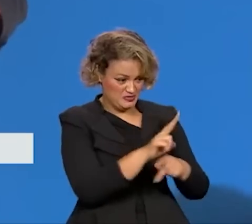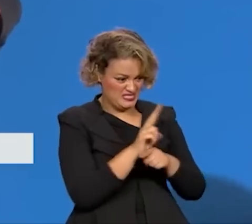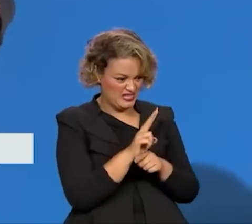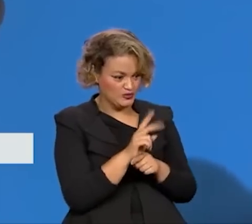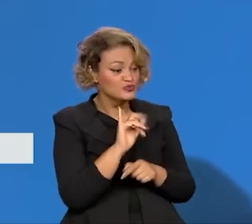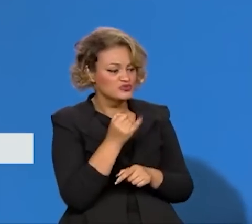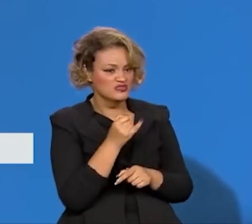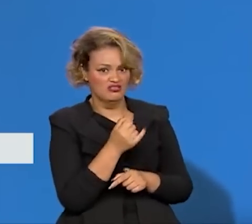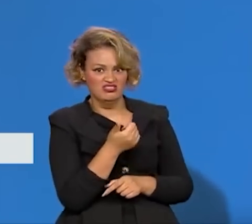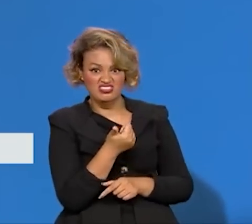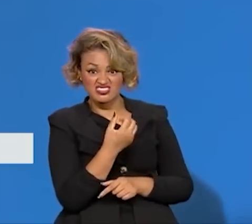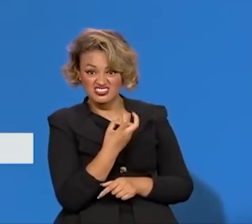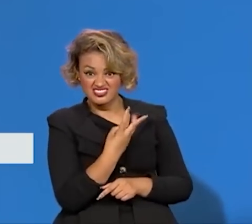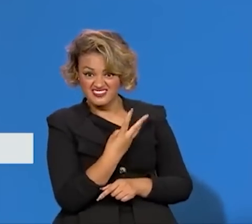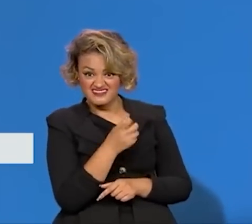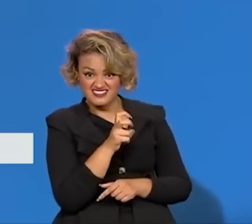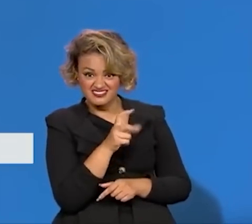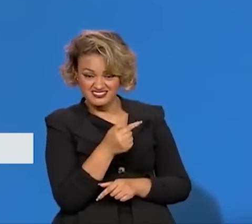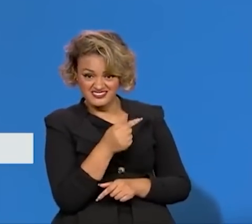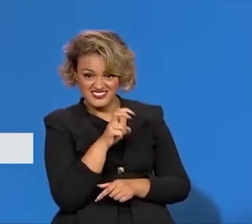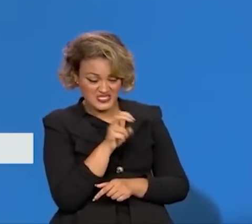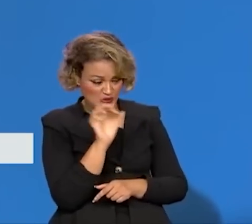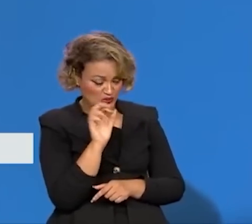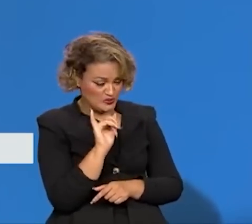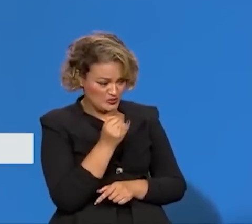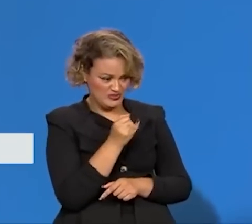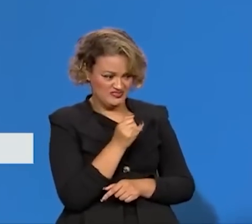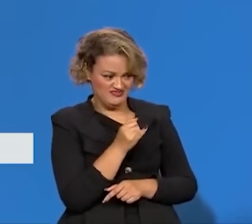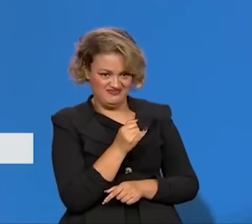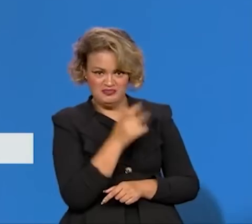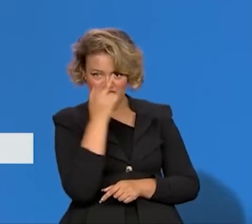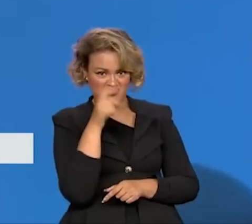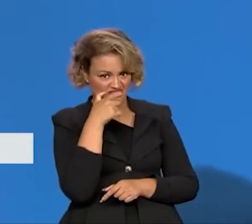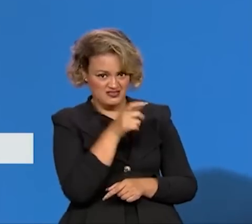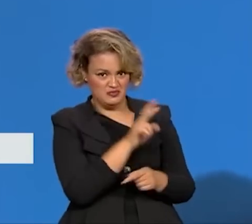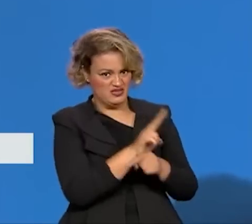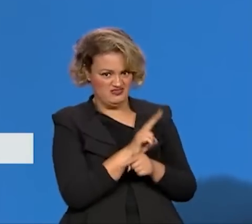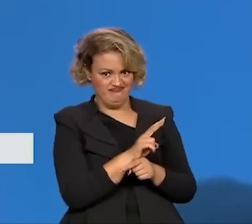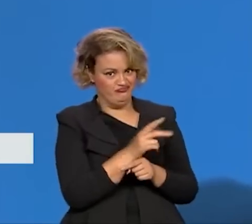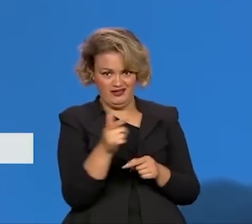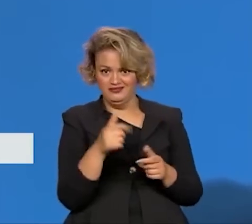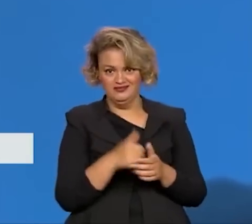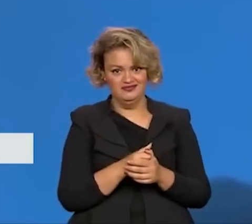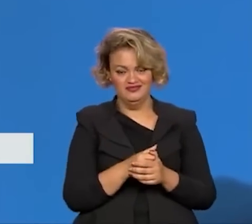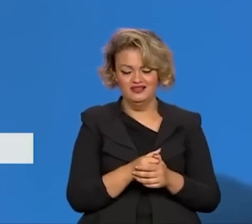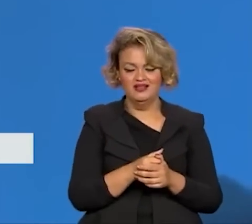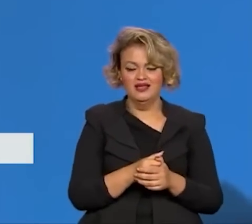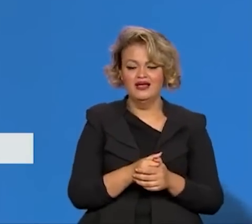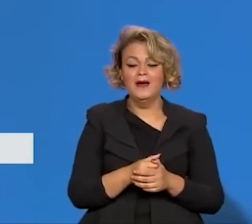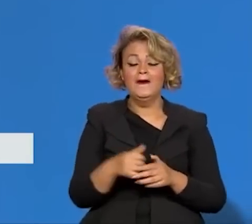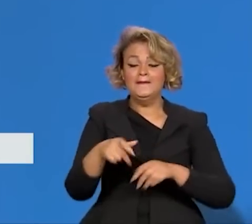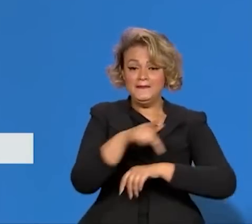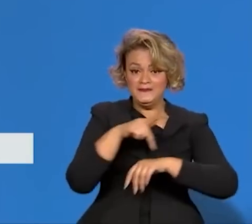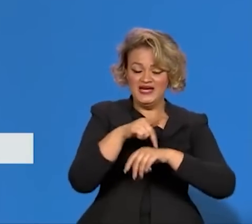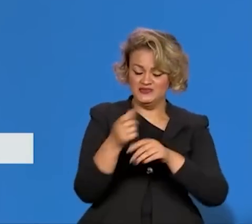Ninguém. Não existe dinheiro mais barato. E a verdade é que um país capitalista precisa de